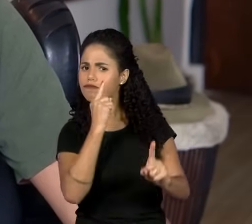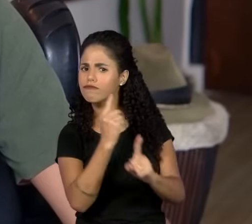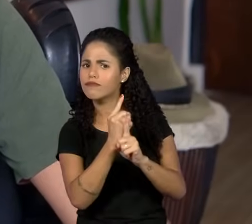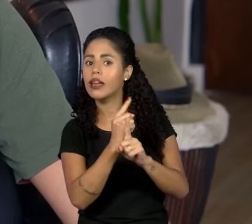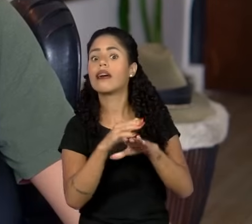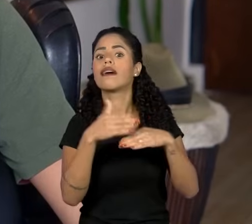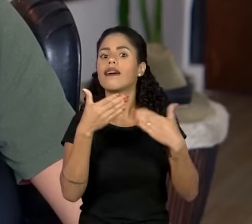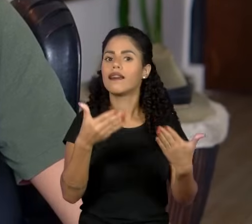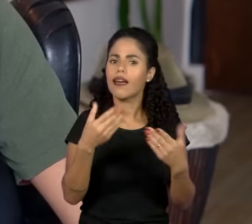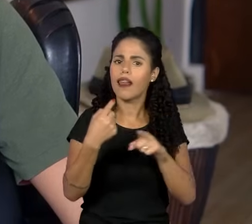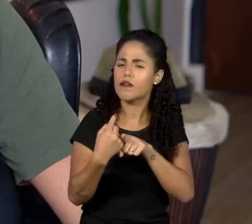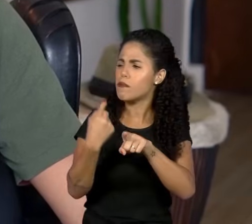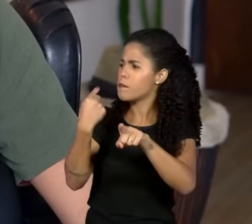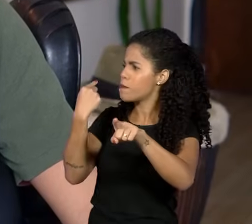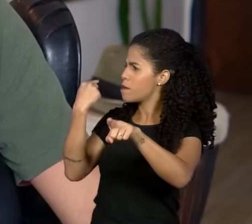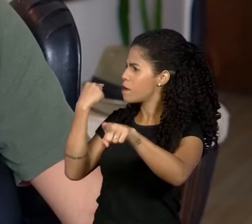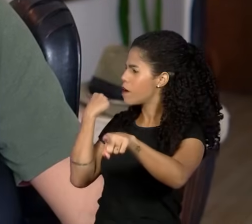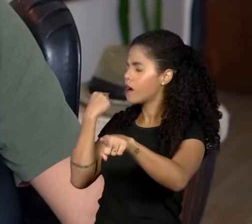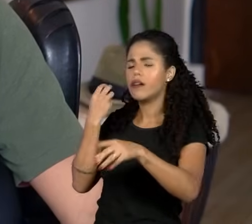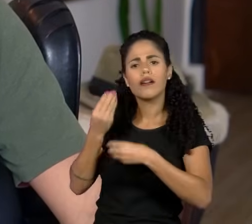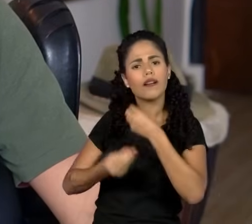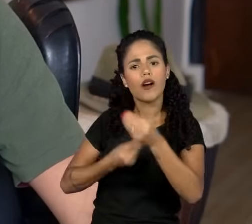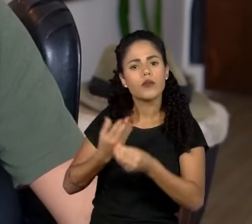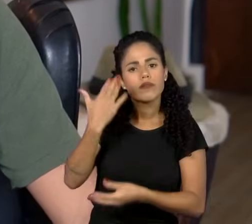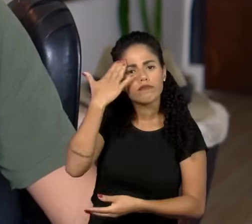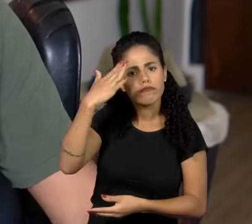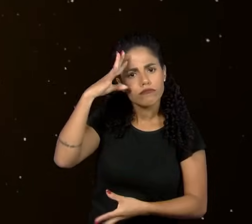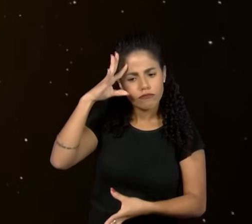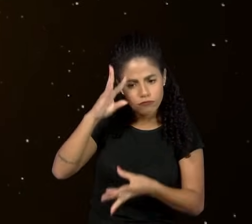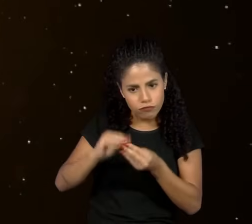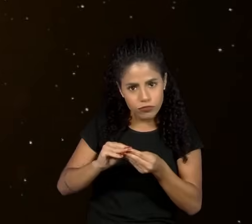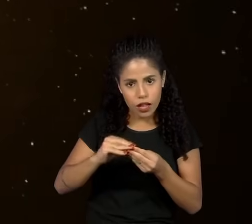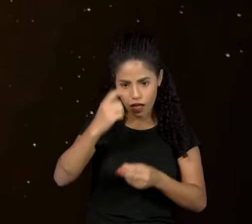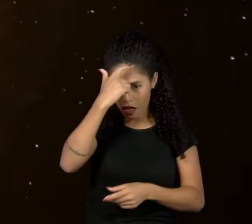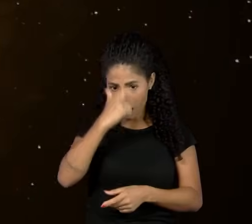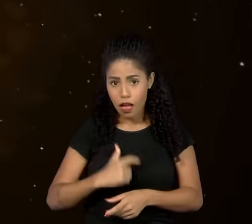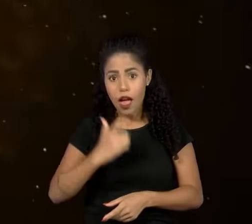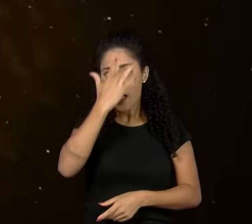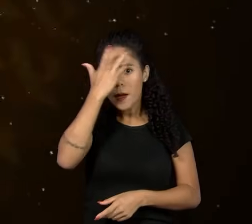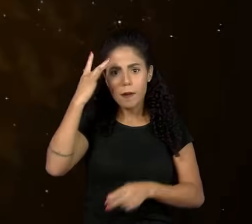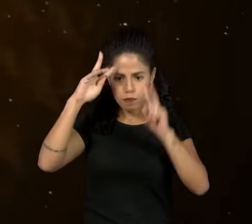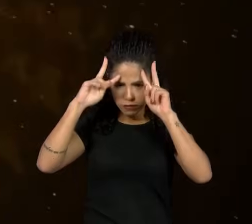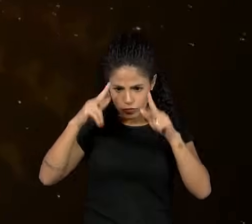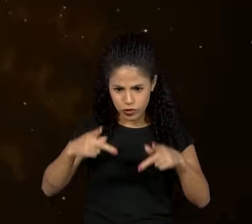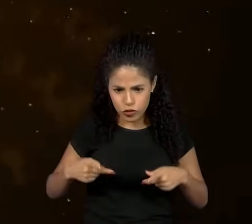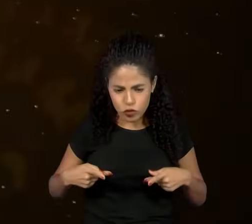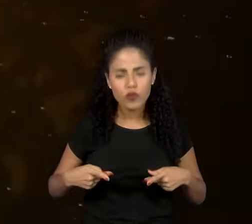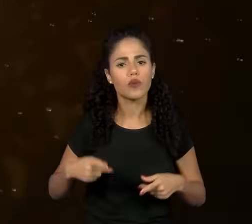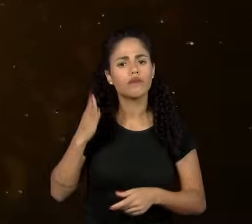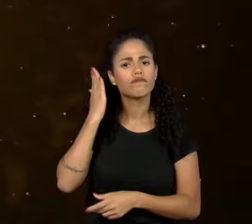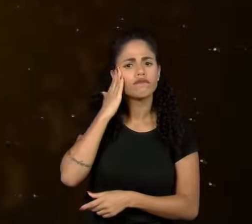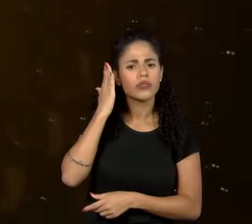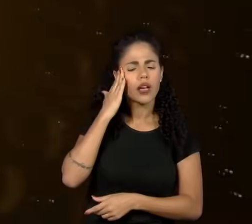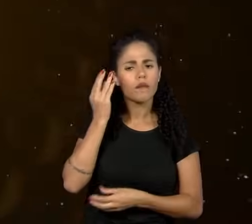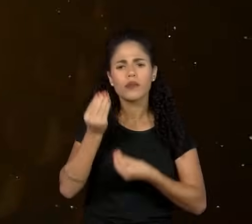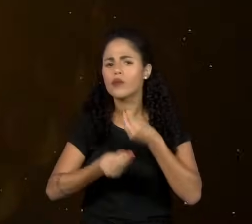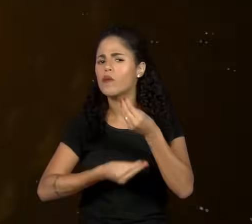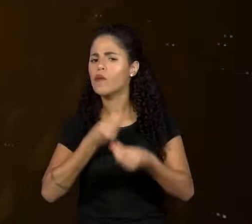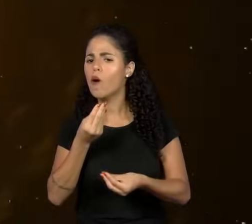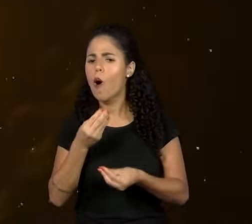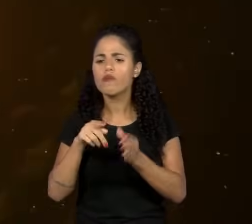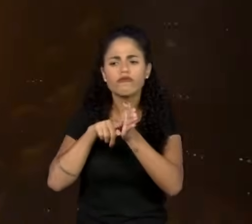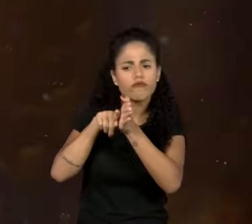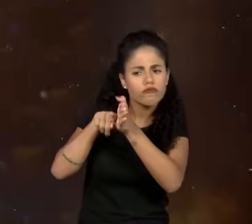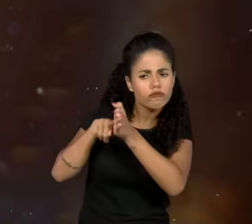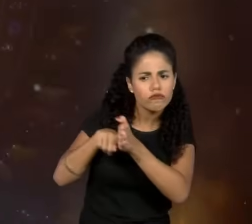aí, voltando à história um pouco, a gente vai entender que assim, quando o ser humano ele deixa de ser nômade, e ele começa a buscar